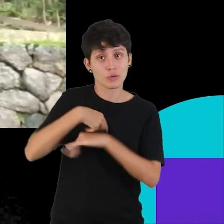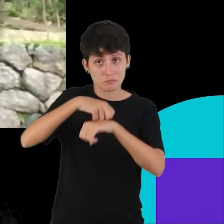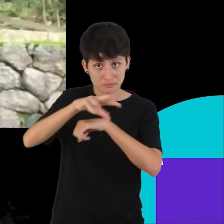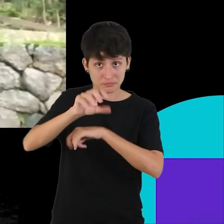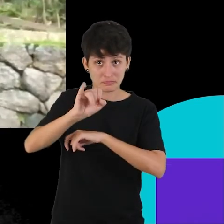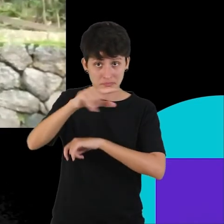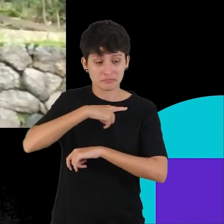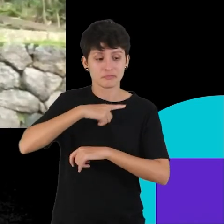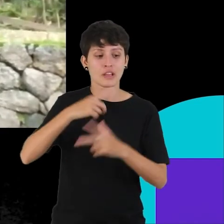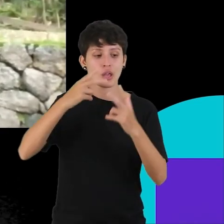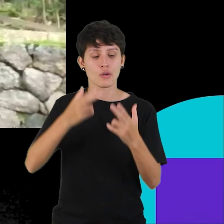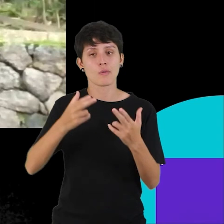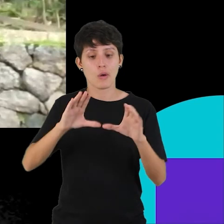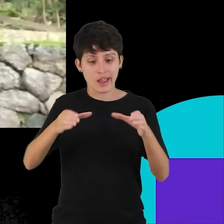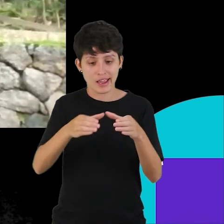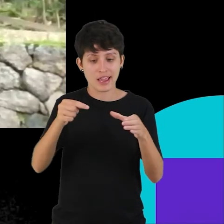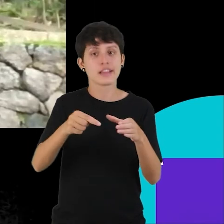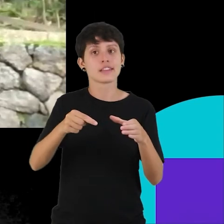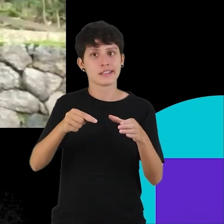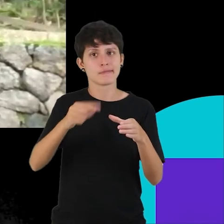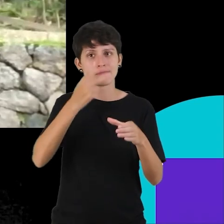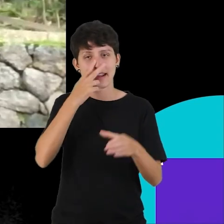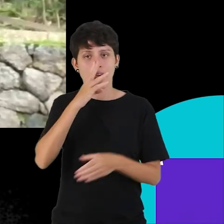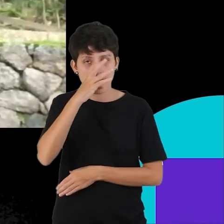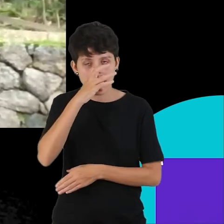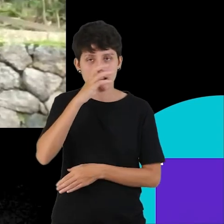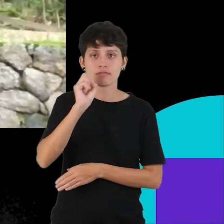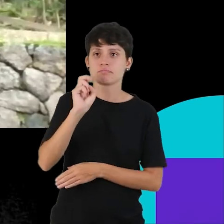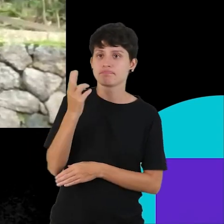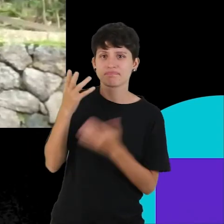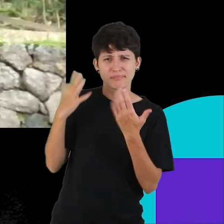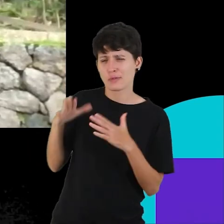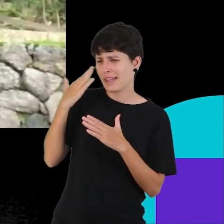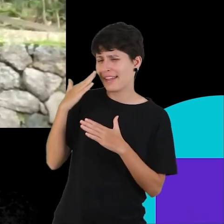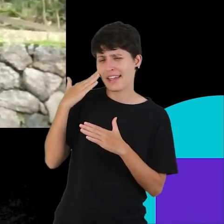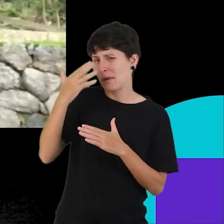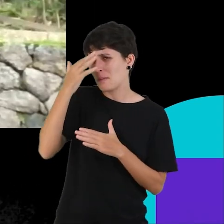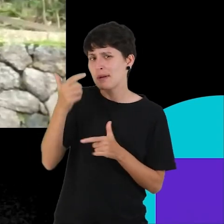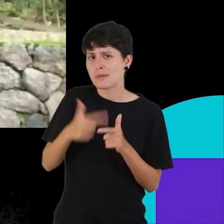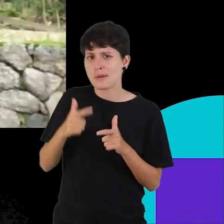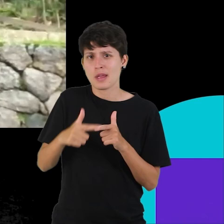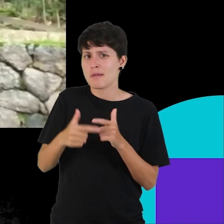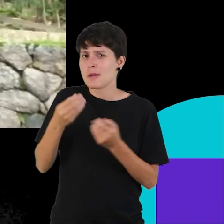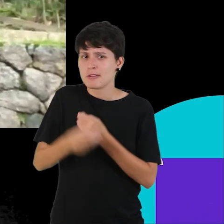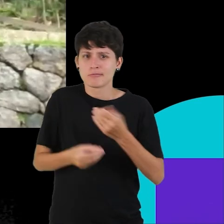claro que tem várias questões do ciclo da pobreza rural. Então, existem várias determinantes ali para a pobreza rural,